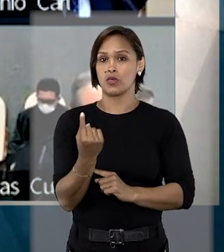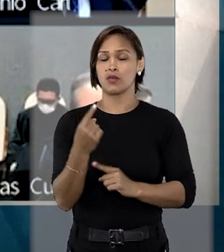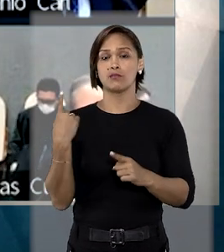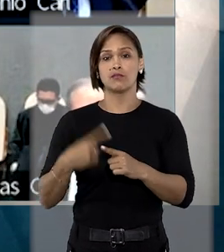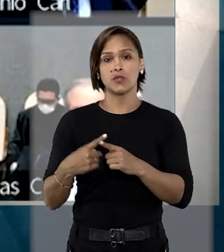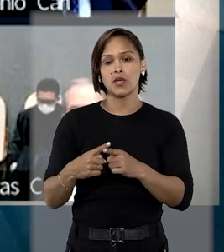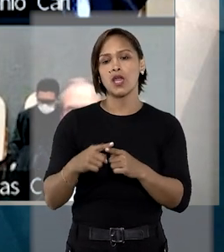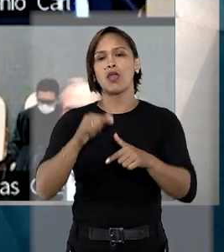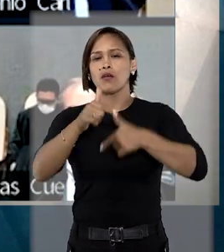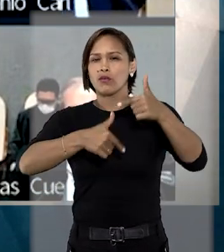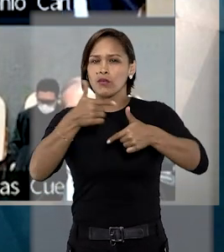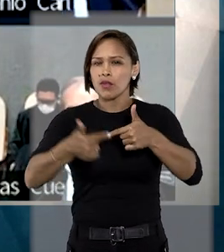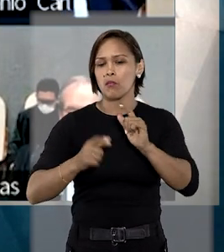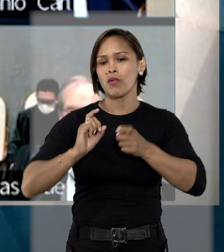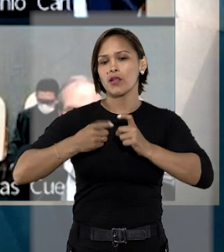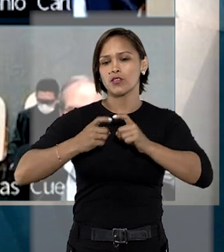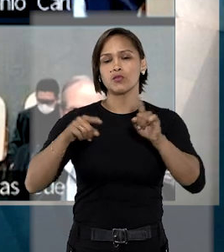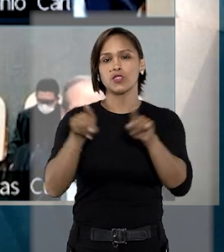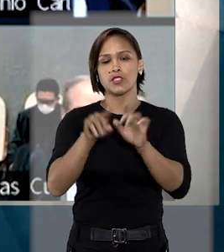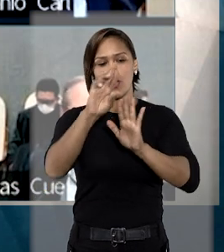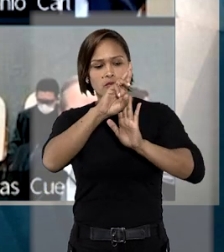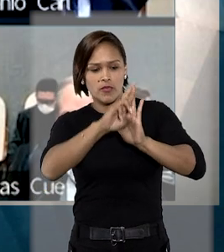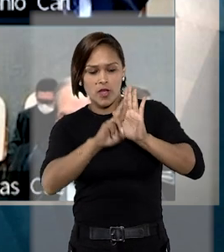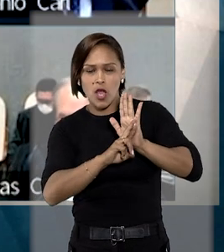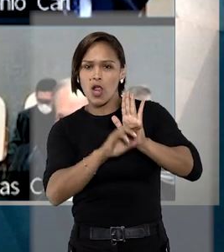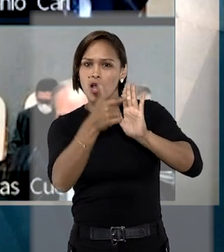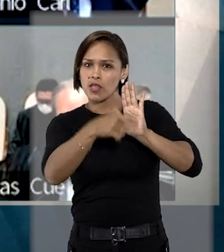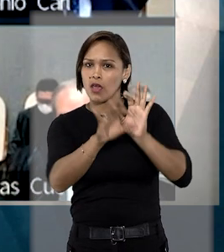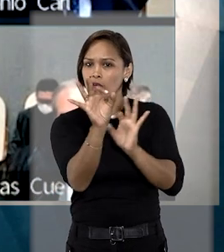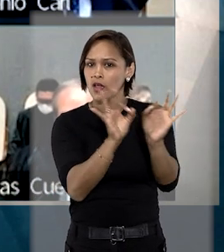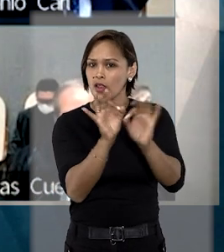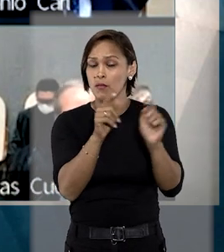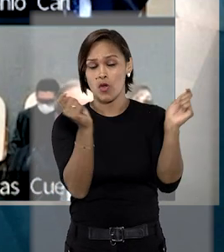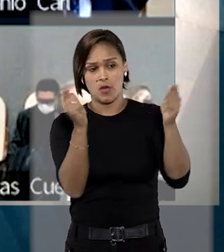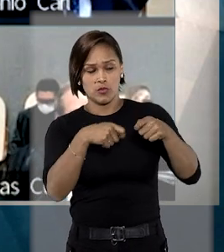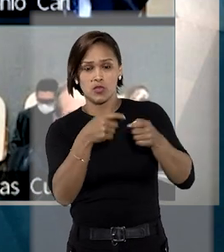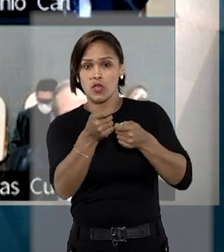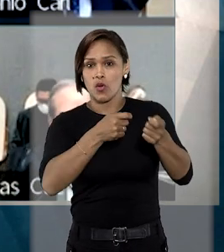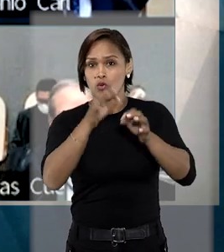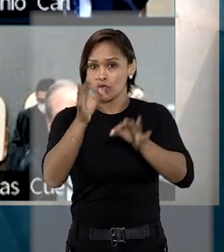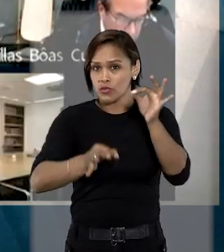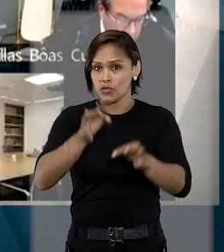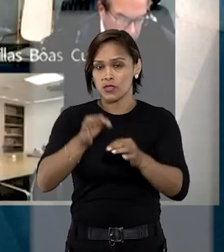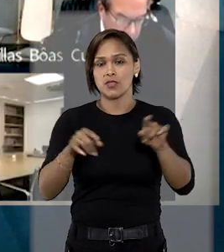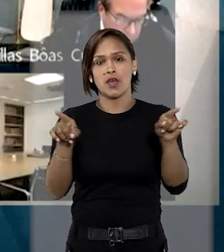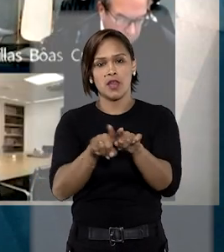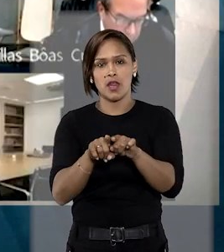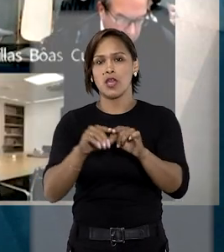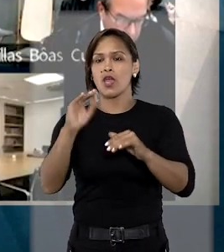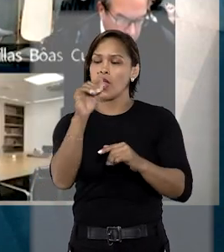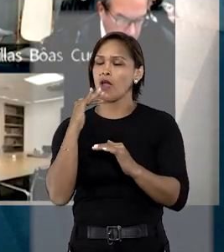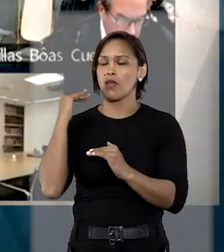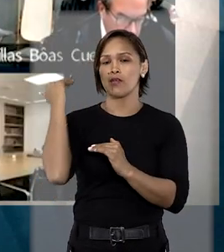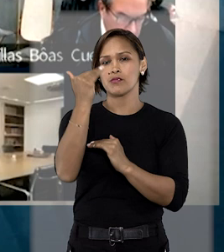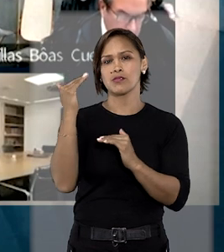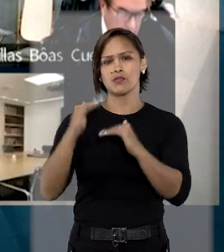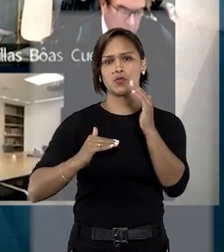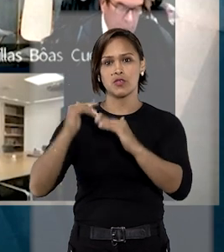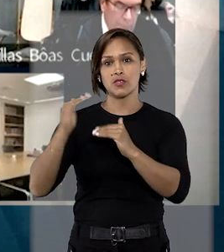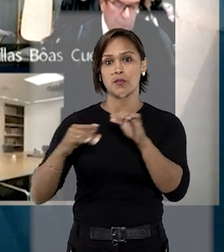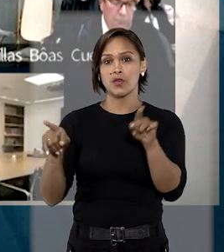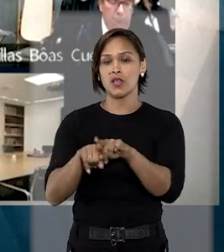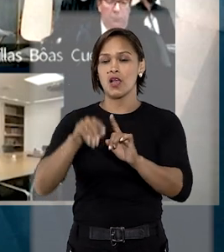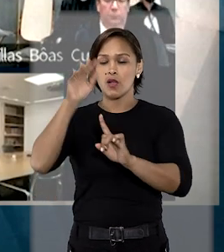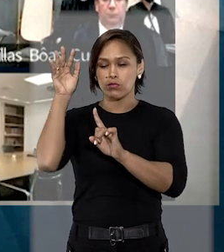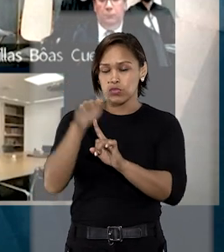e que a atividade administrativa regulatória é sujeita ao controle do judiciário, a quem compete combater eventuais